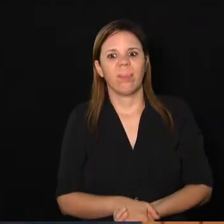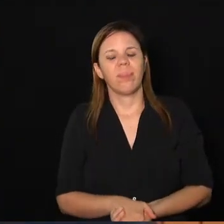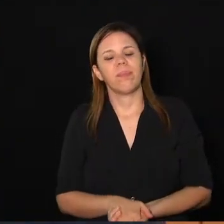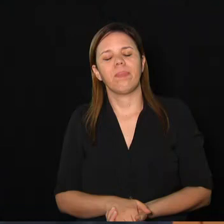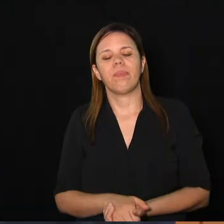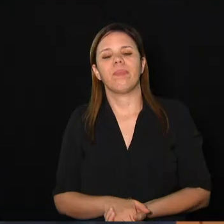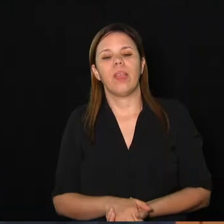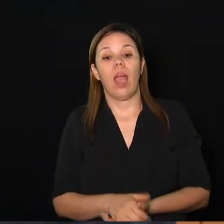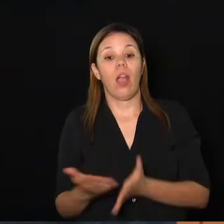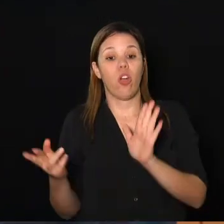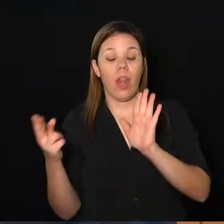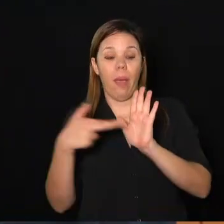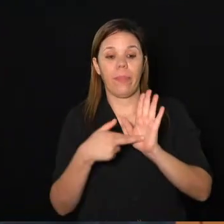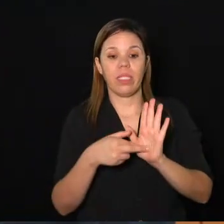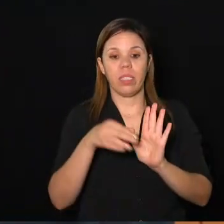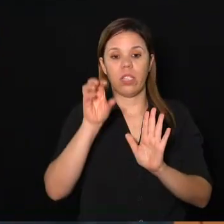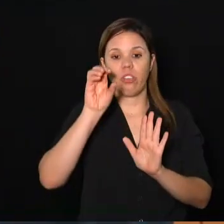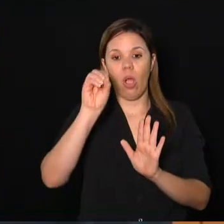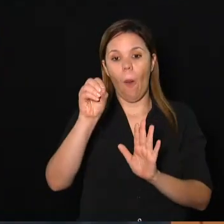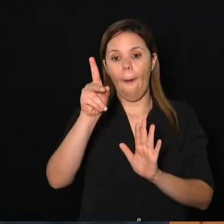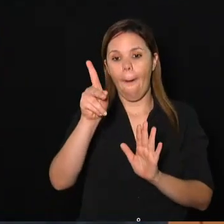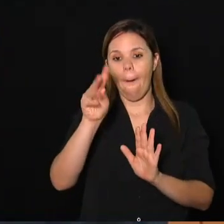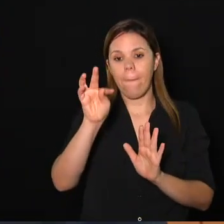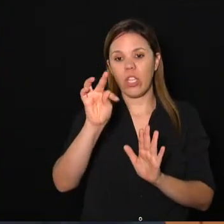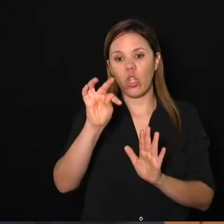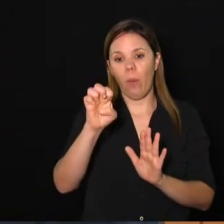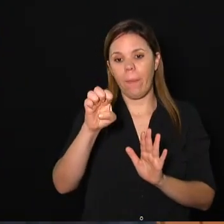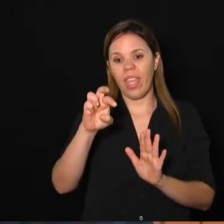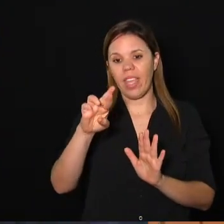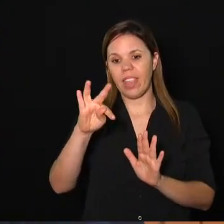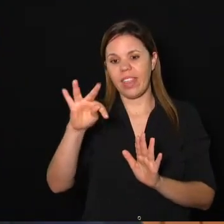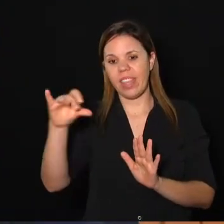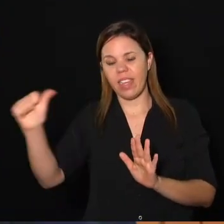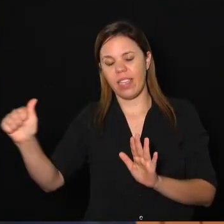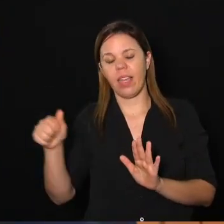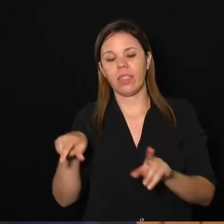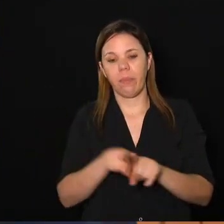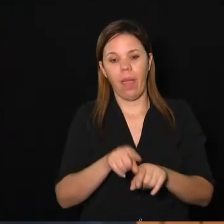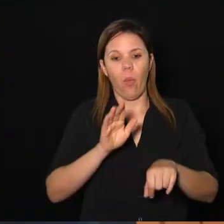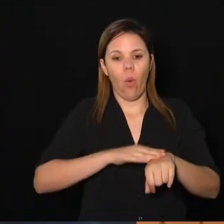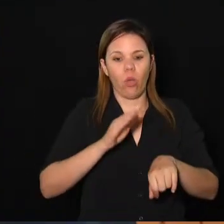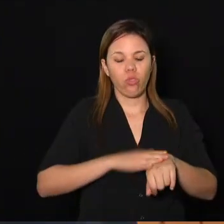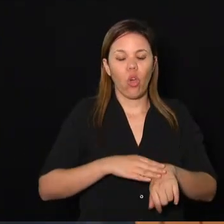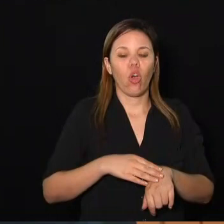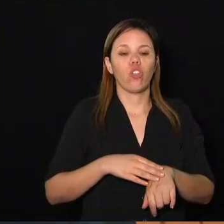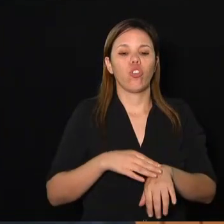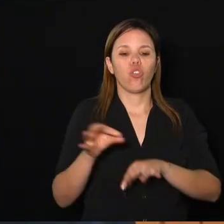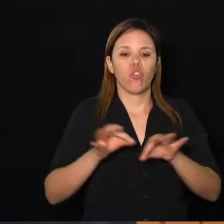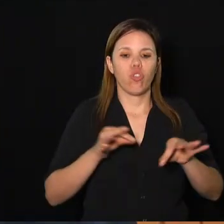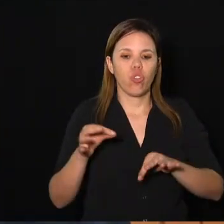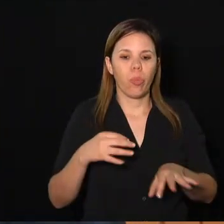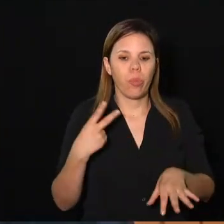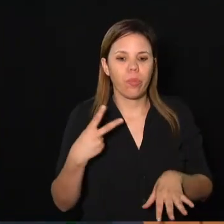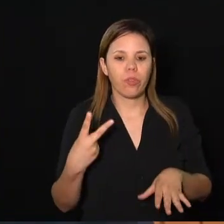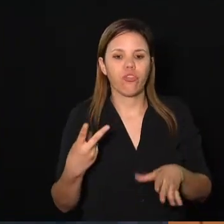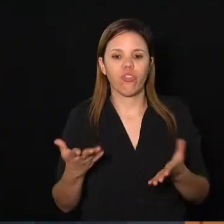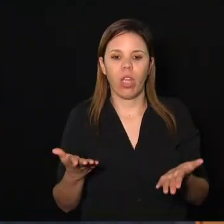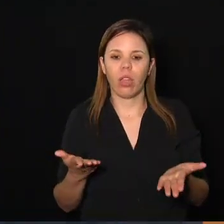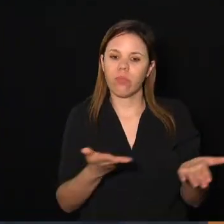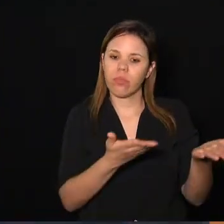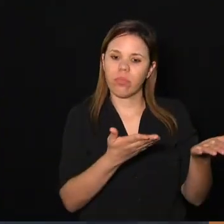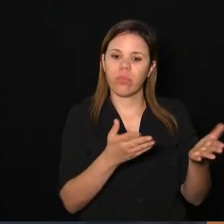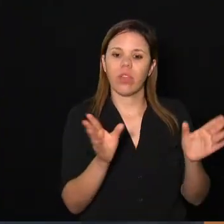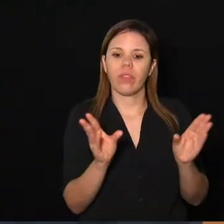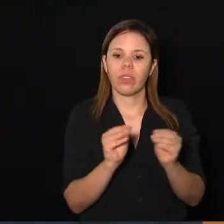optometria e depois em seguida vou passar ao autor do projeto para que nós possamos dar o encaminhamento do encerramento da